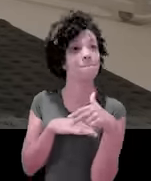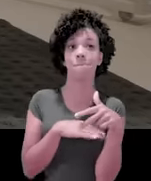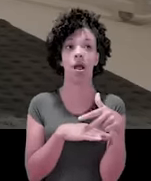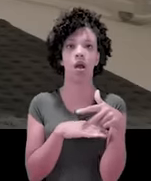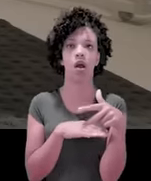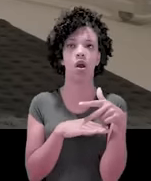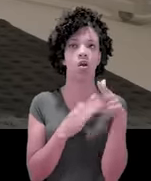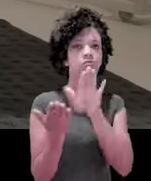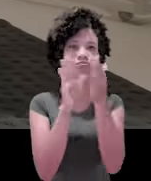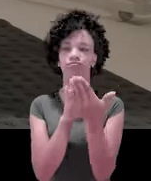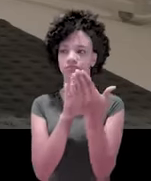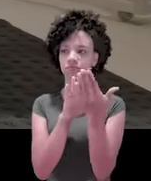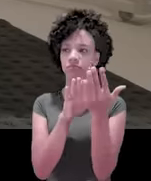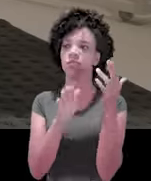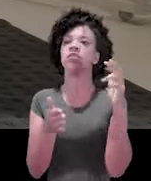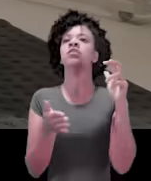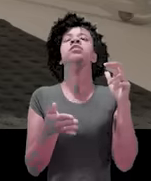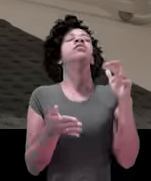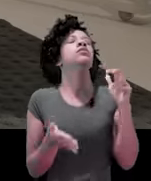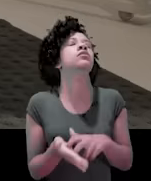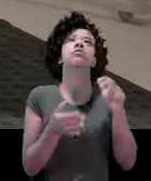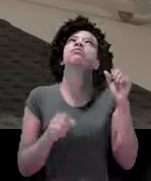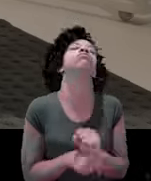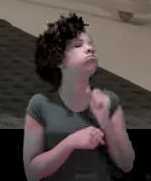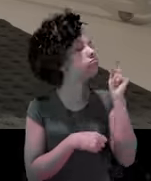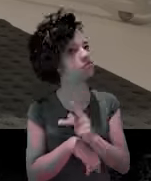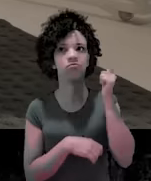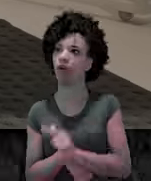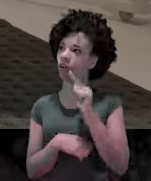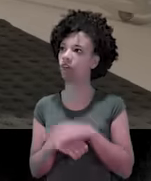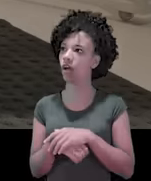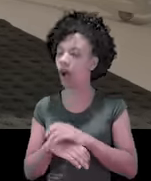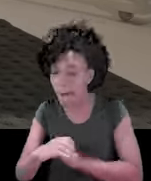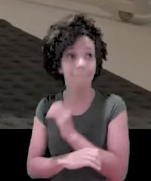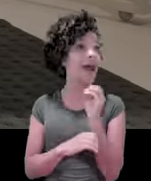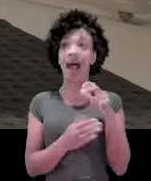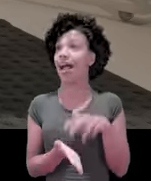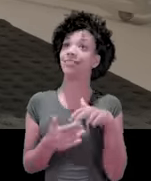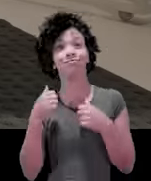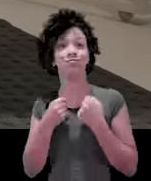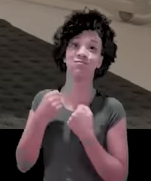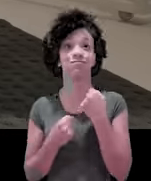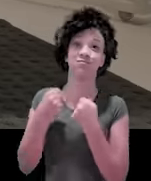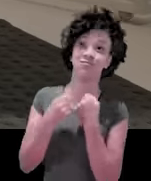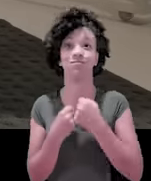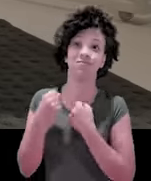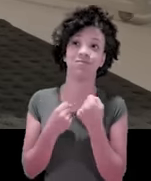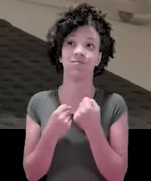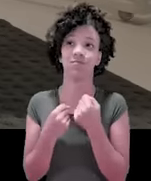ter racha com ela tu me avisa viu o ar de novo velho aí apareceu só uma caminhada de novo